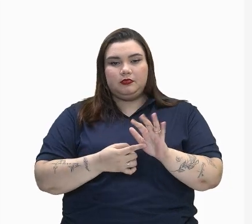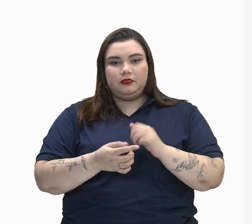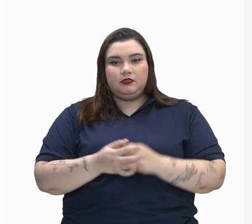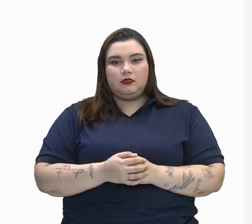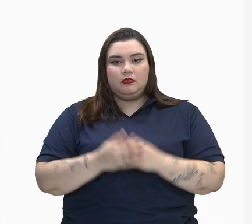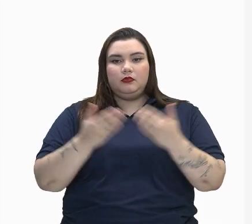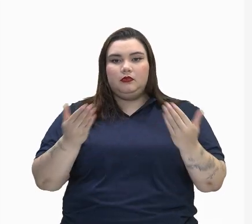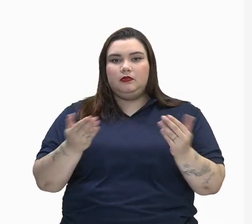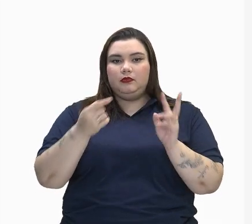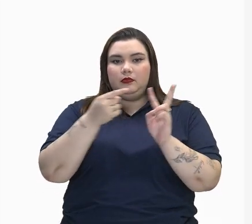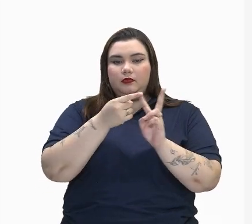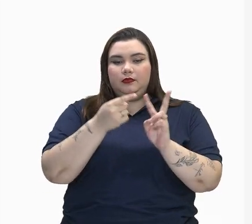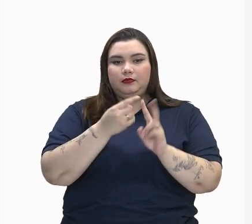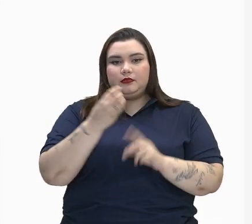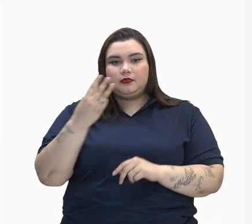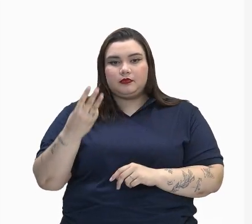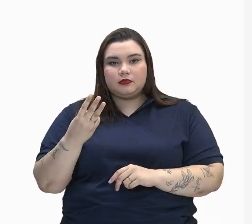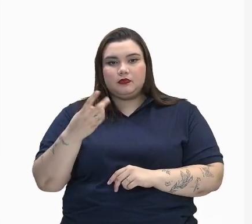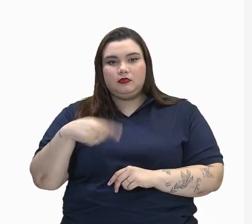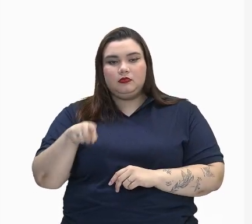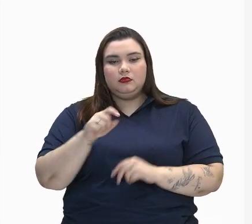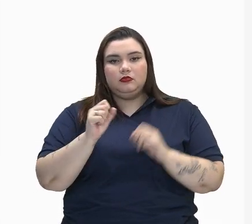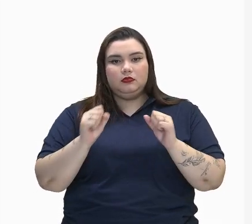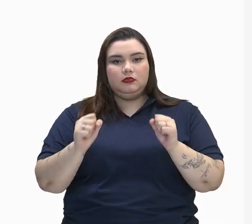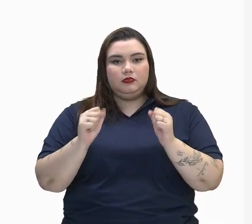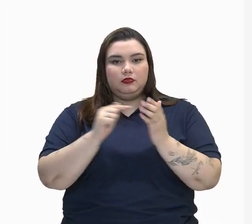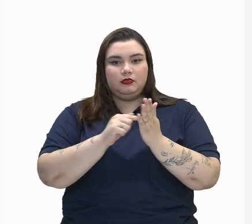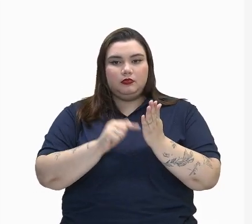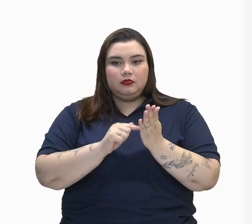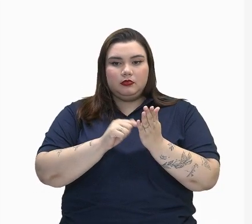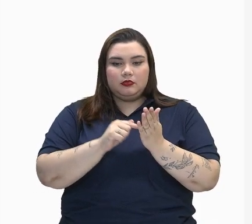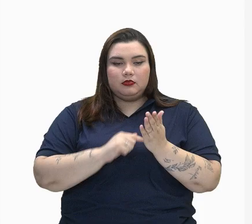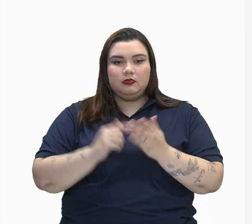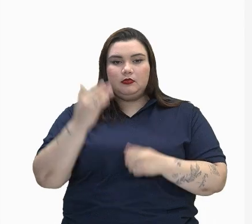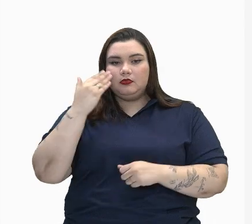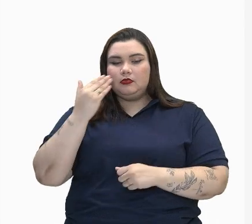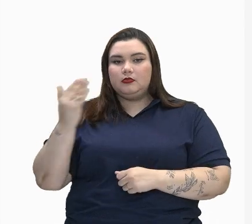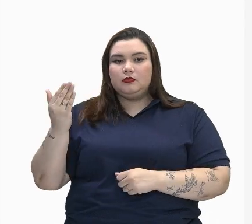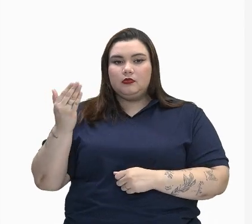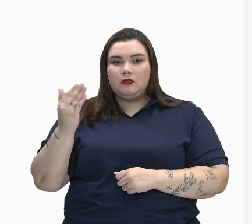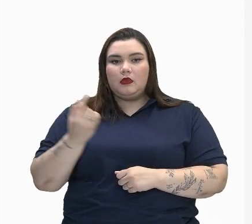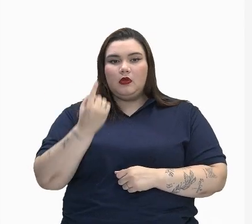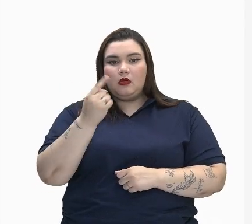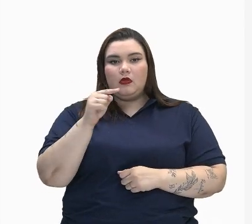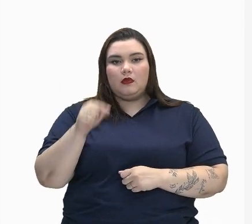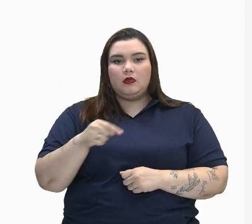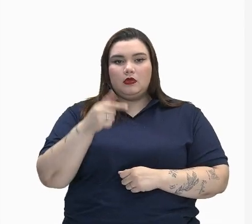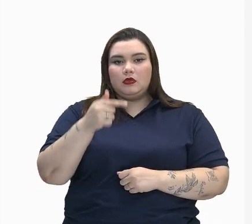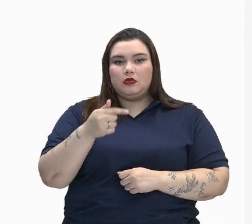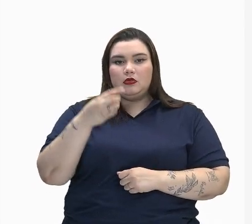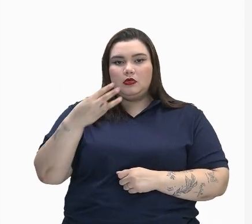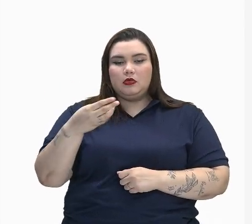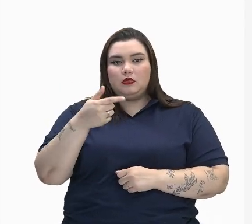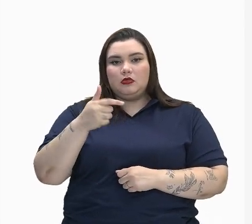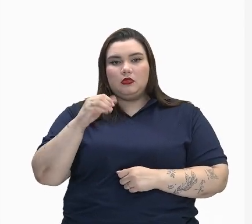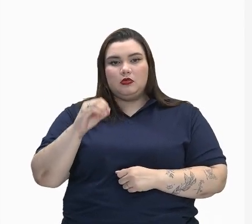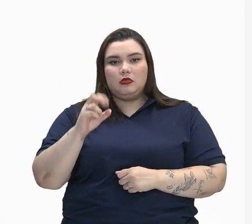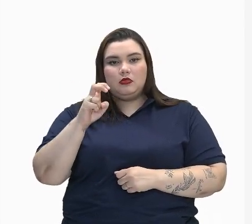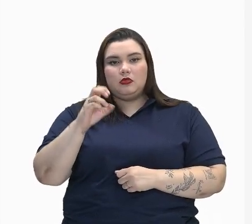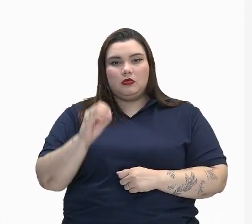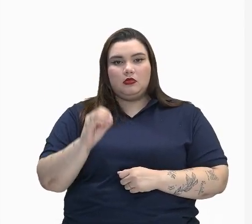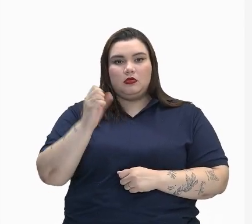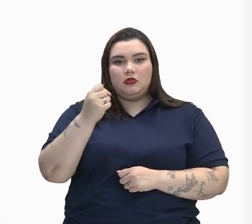raiz de 3? Vocês podem fazer aí também numa calculadora. A raiz de 3 é isso daí, ó, 1,73, 20,